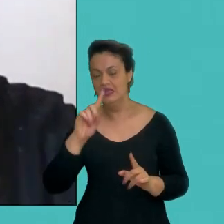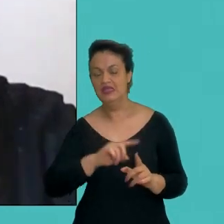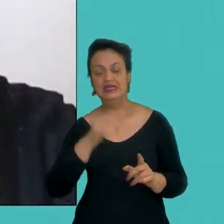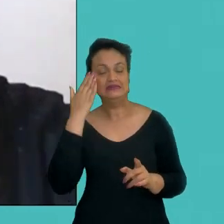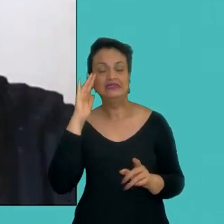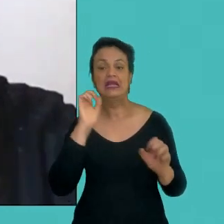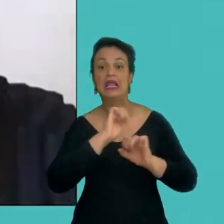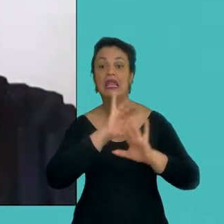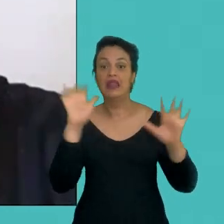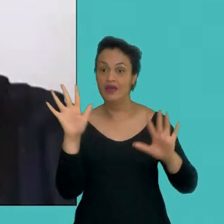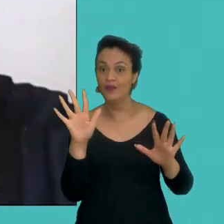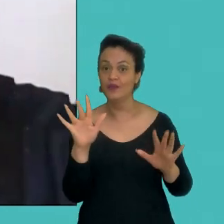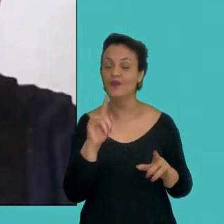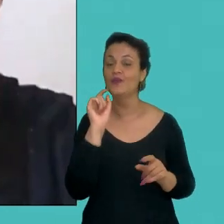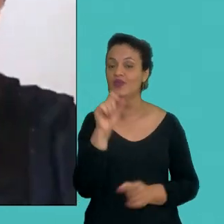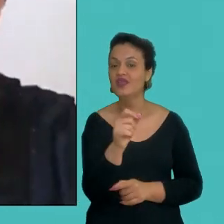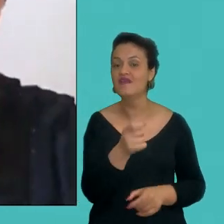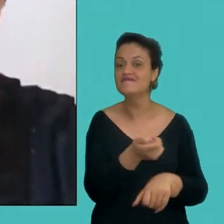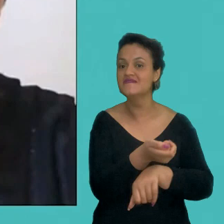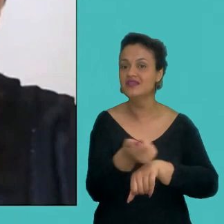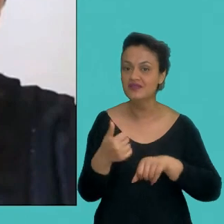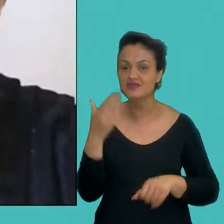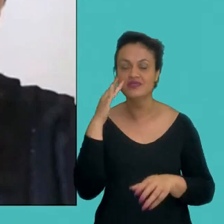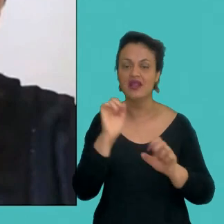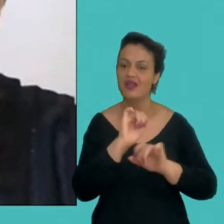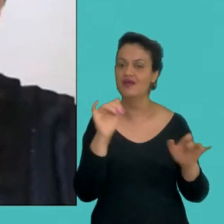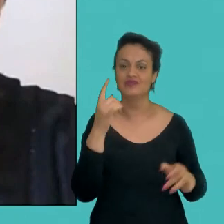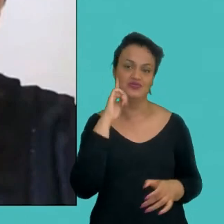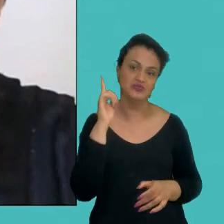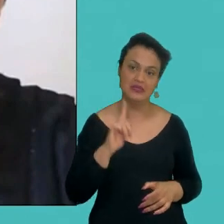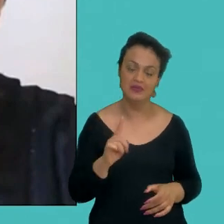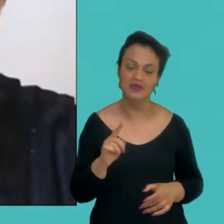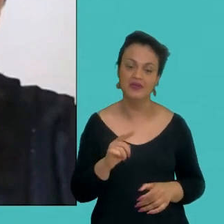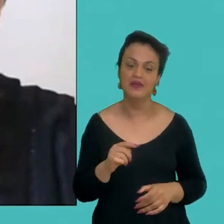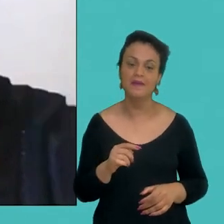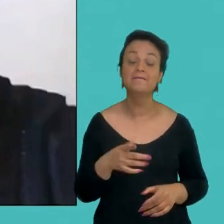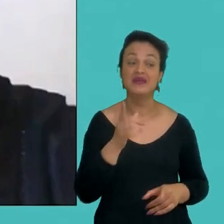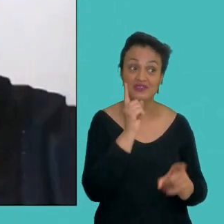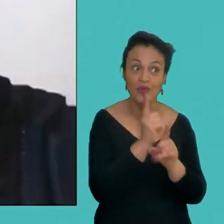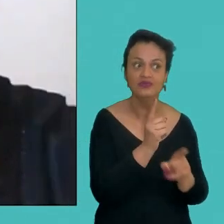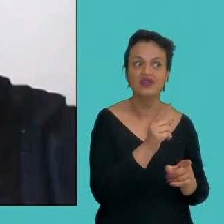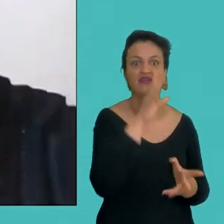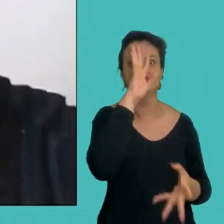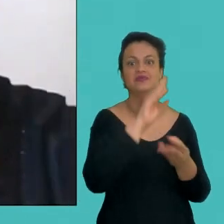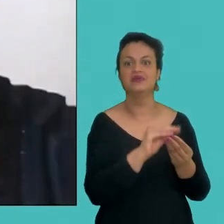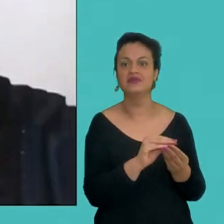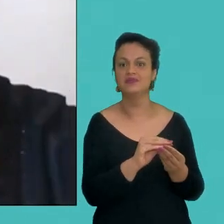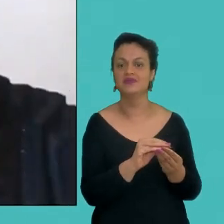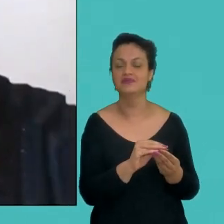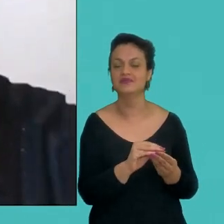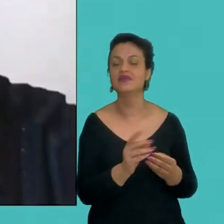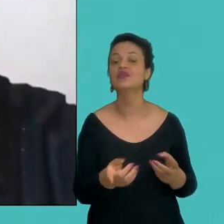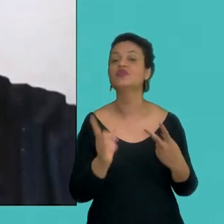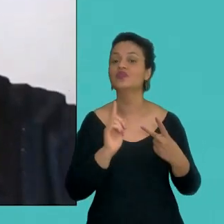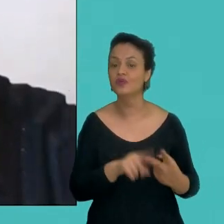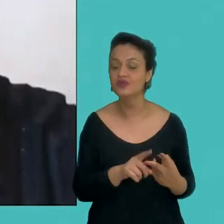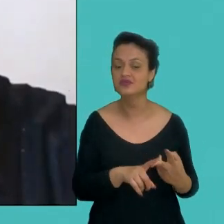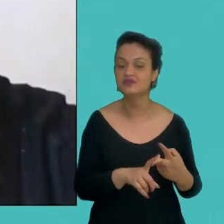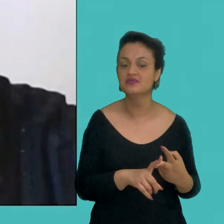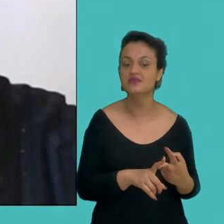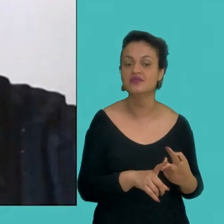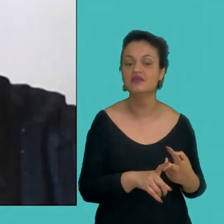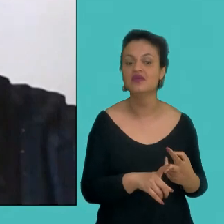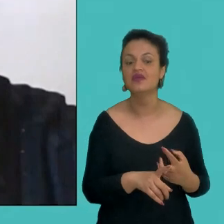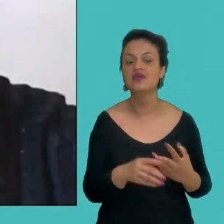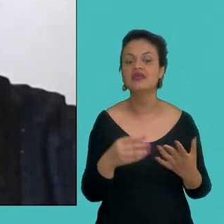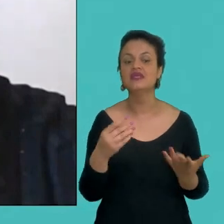não vamos chegar a uma definição precisa, exata do que seja fake news, mas a gente sabe quando vê uma, ok? Aí termina a brincadeira.